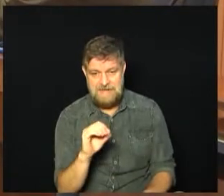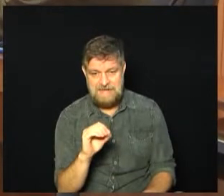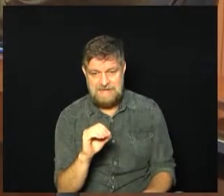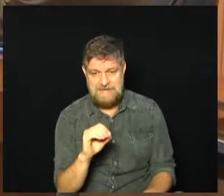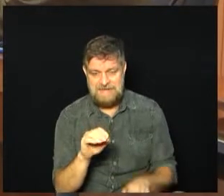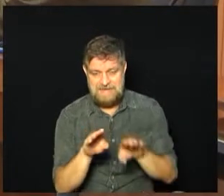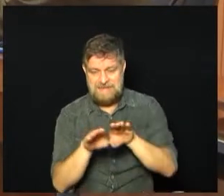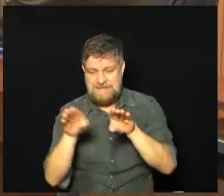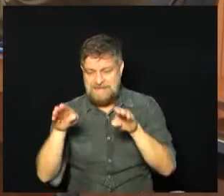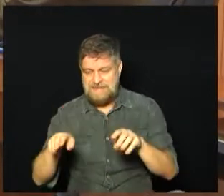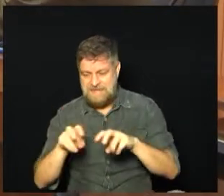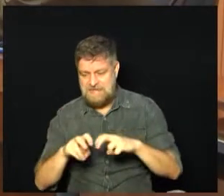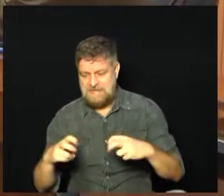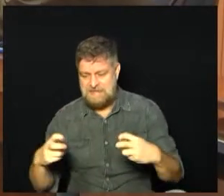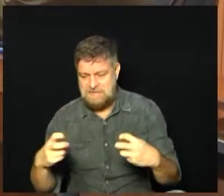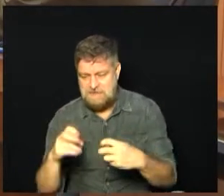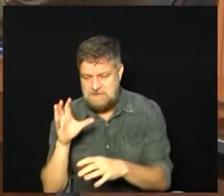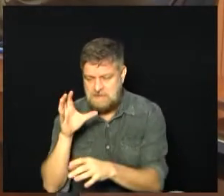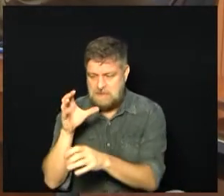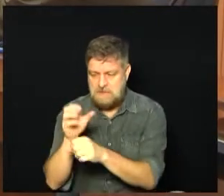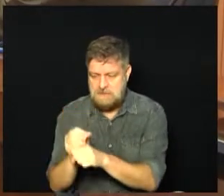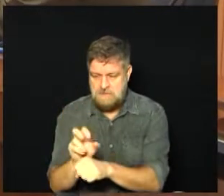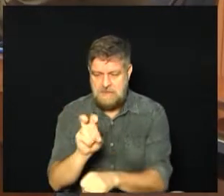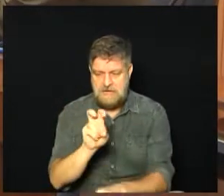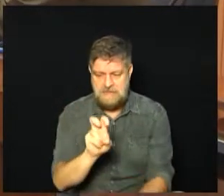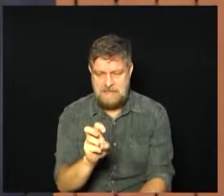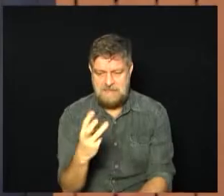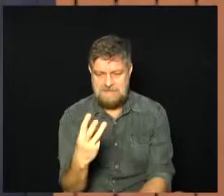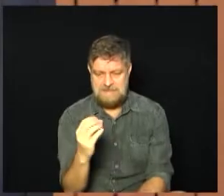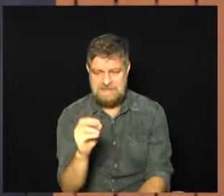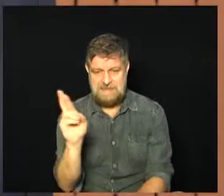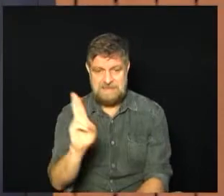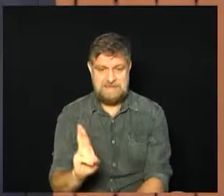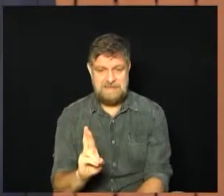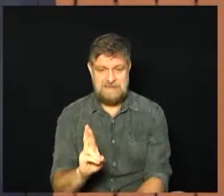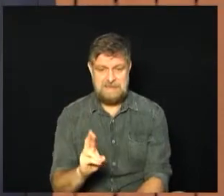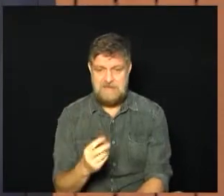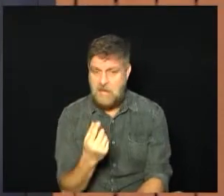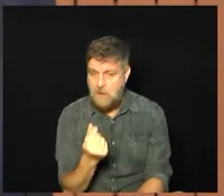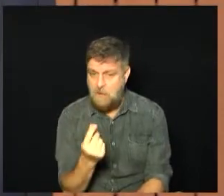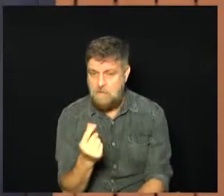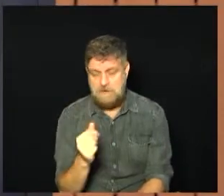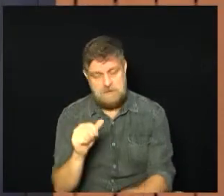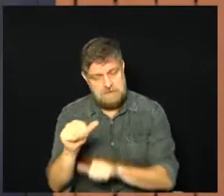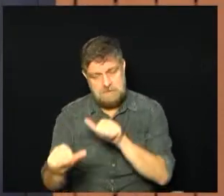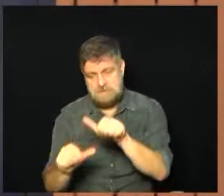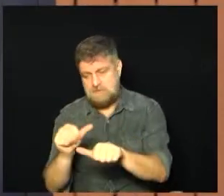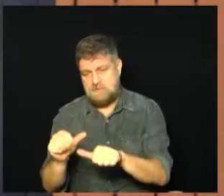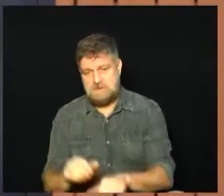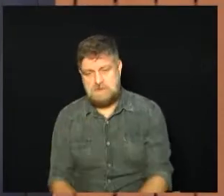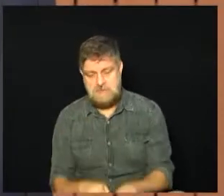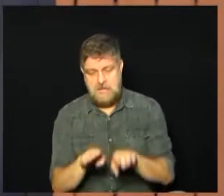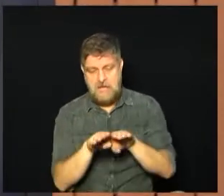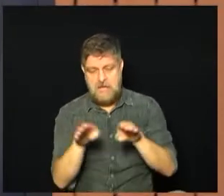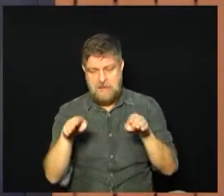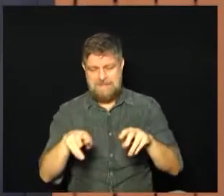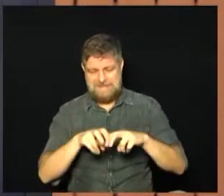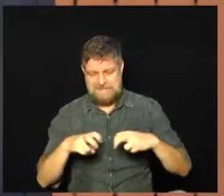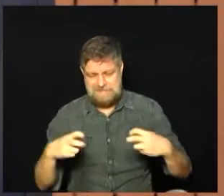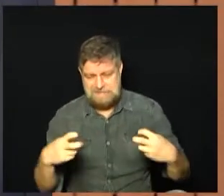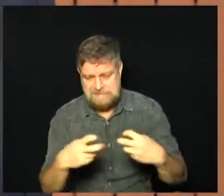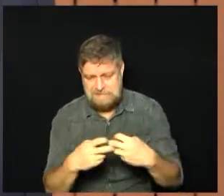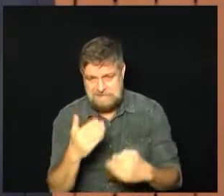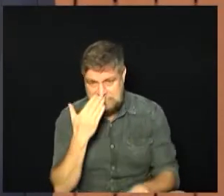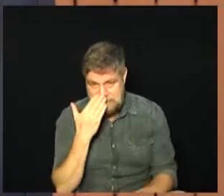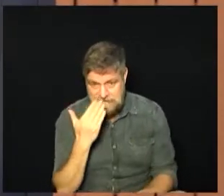530,00. Uma das coisas que eu venho debatendo para rever a questão desse preço das mesas. Acho que teria que